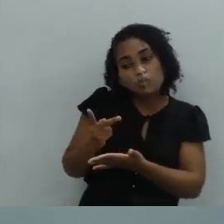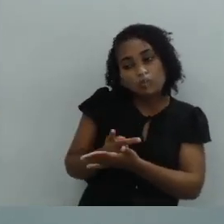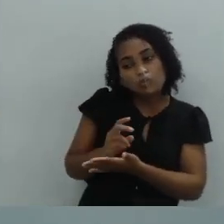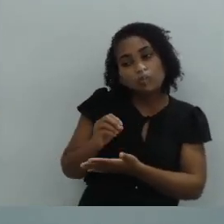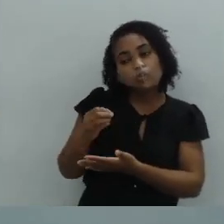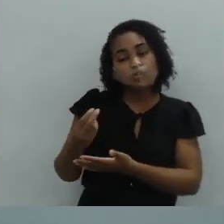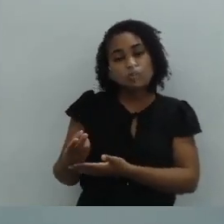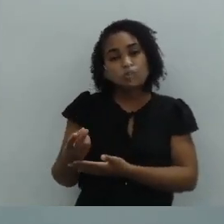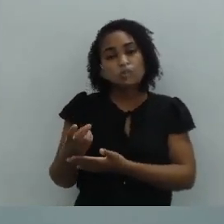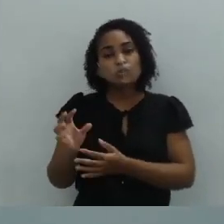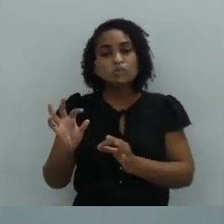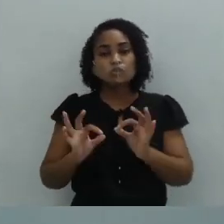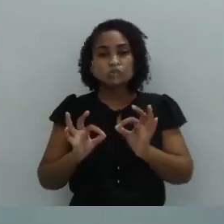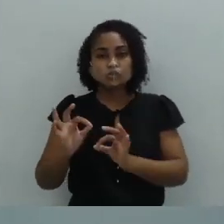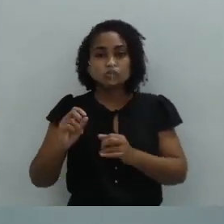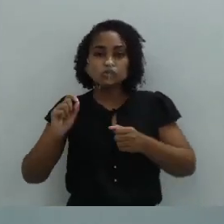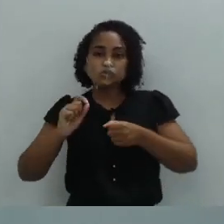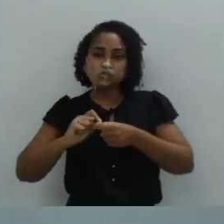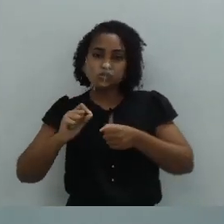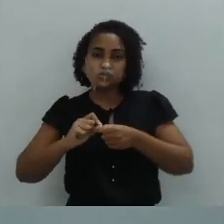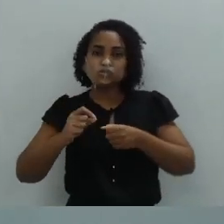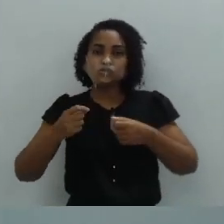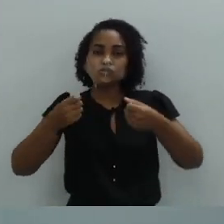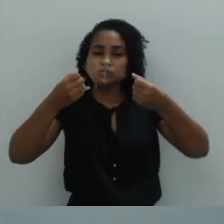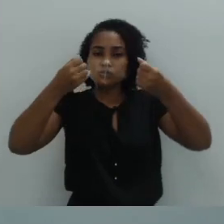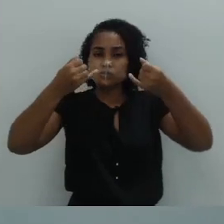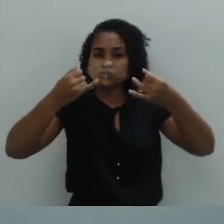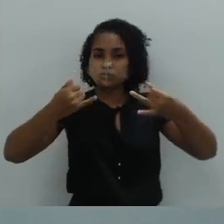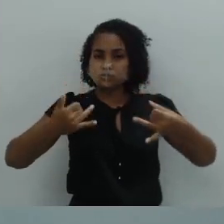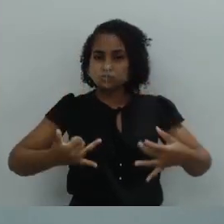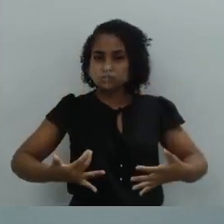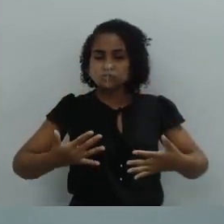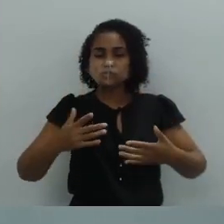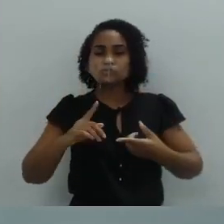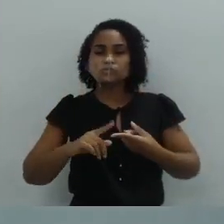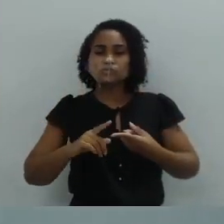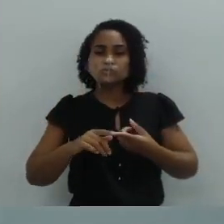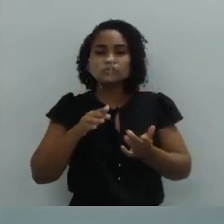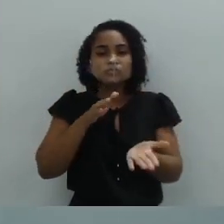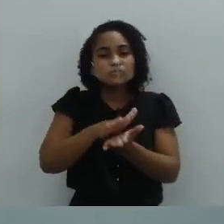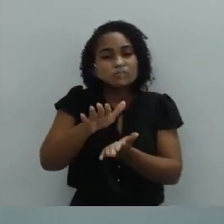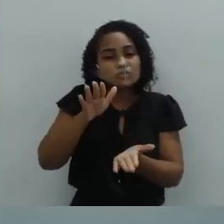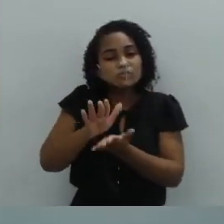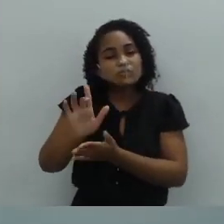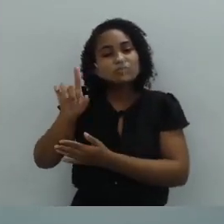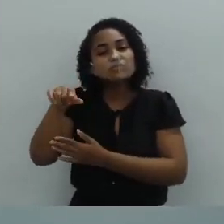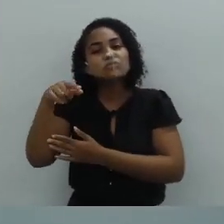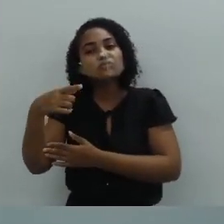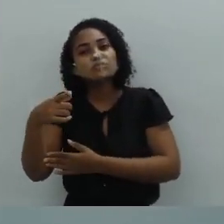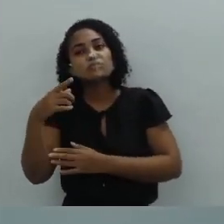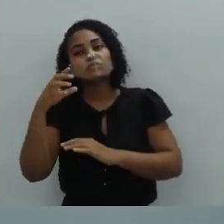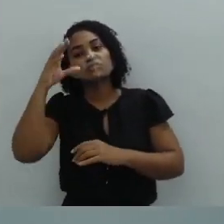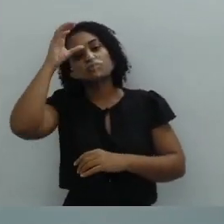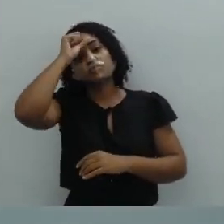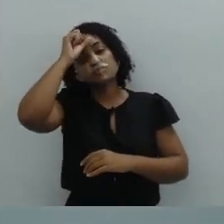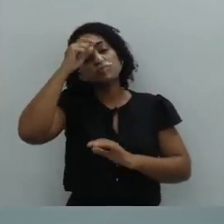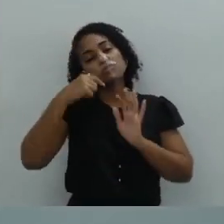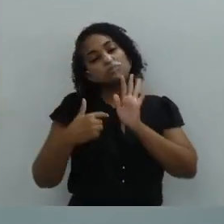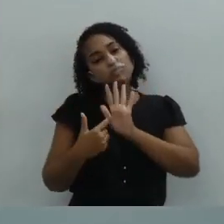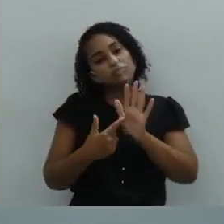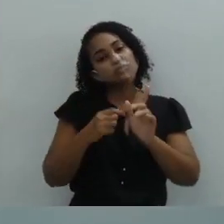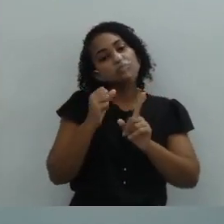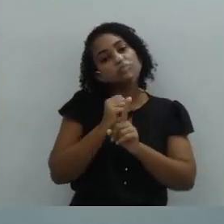ser corrigido, vão fazer a melhoria para depois publicar, para depois apresentar à